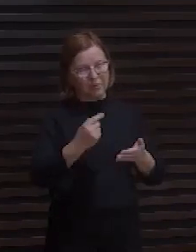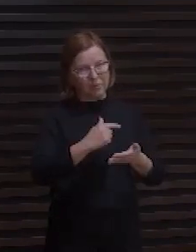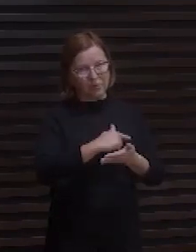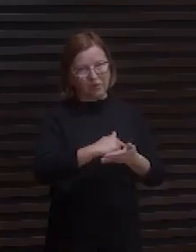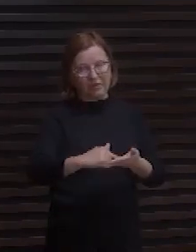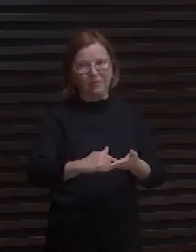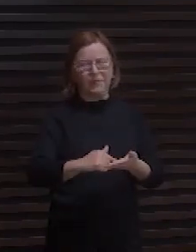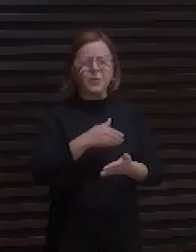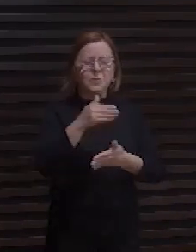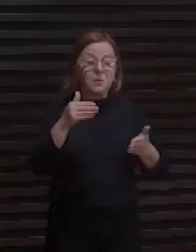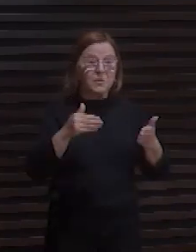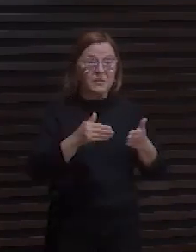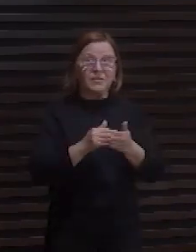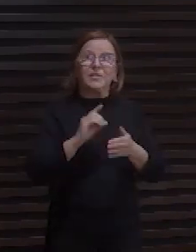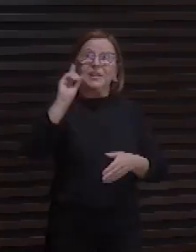criou é bom.